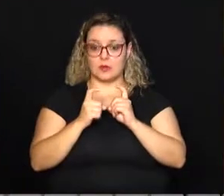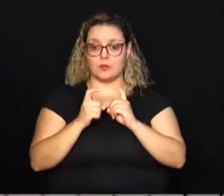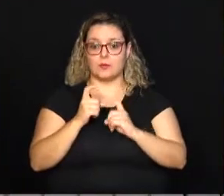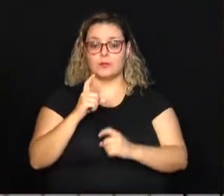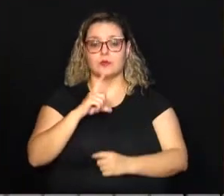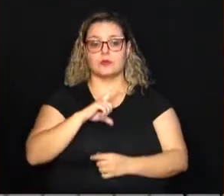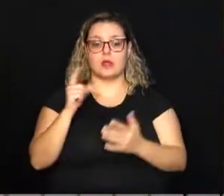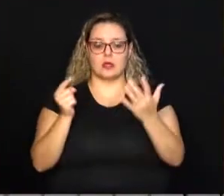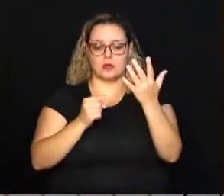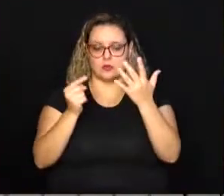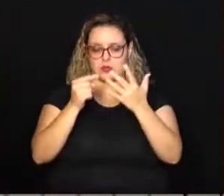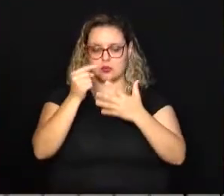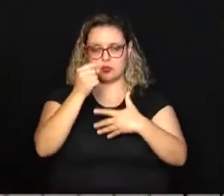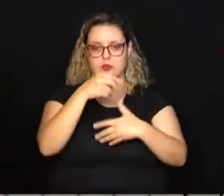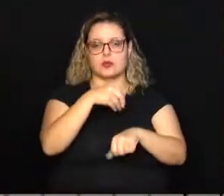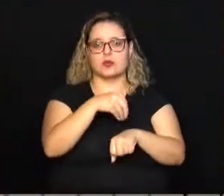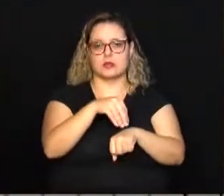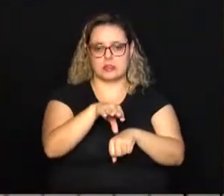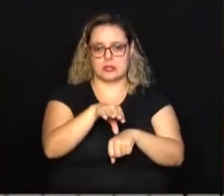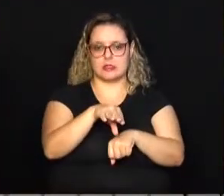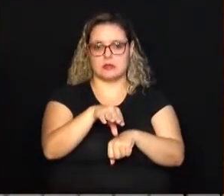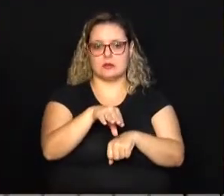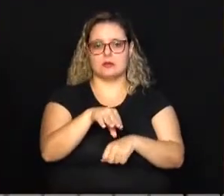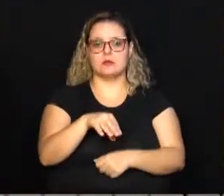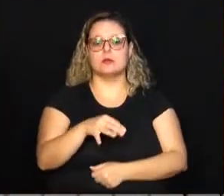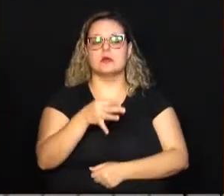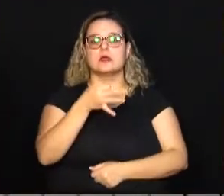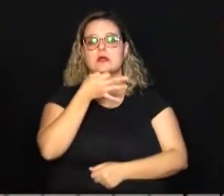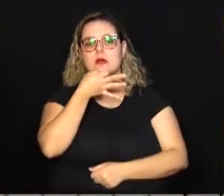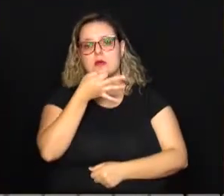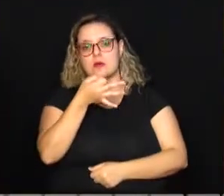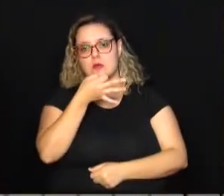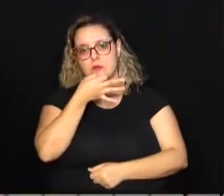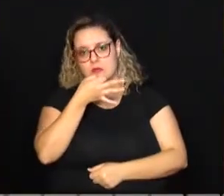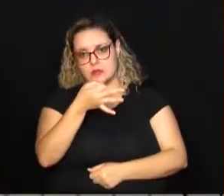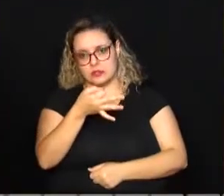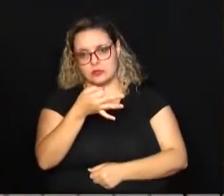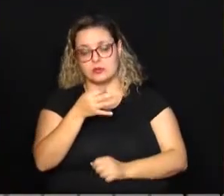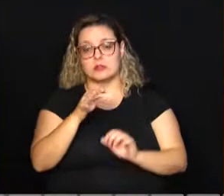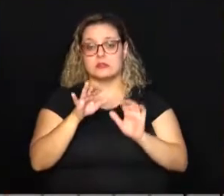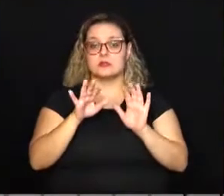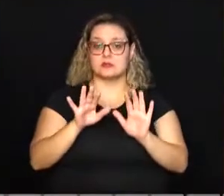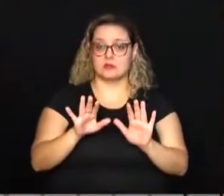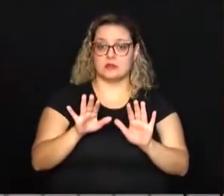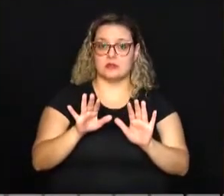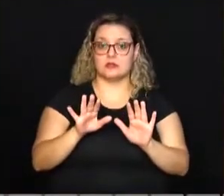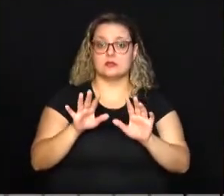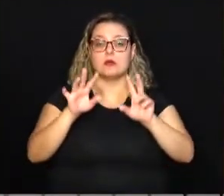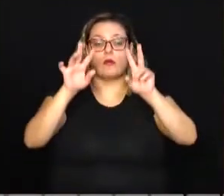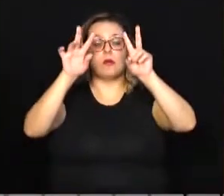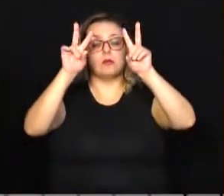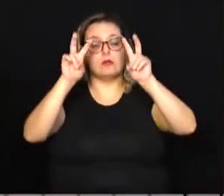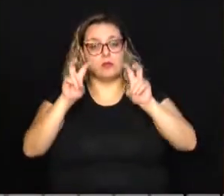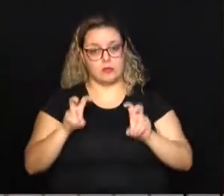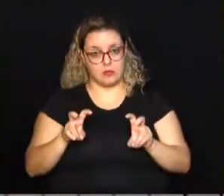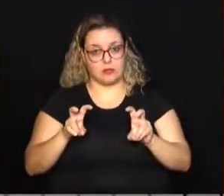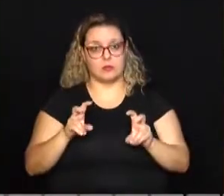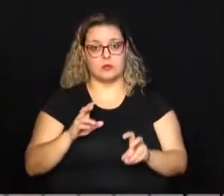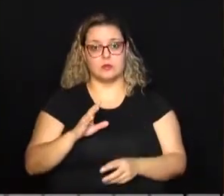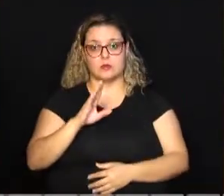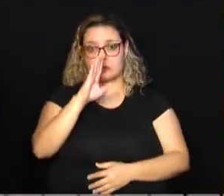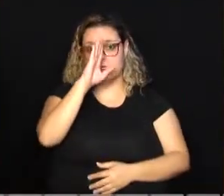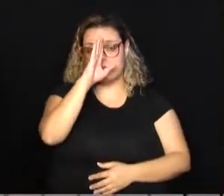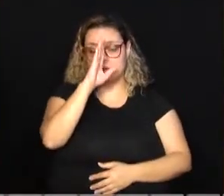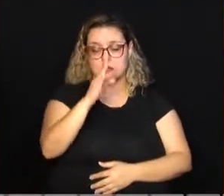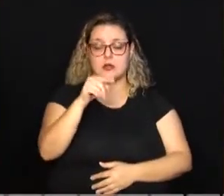alguns encaminhamentos para sugestões, mas o ponto alto que eu considero nessa